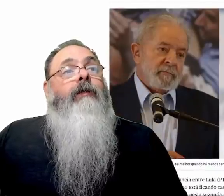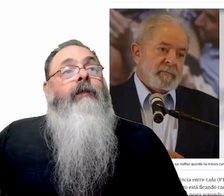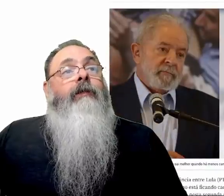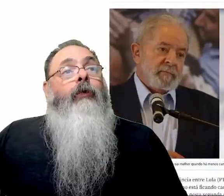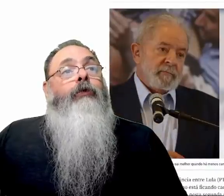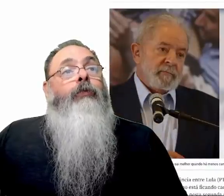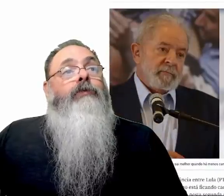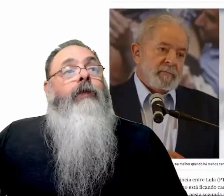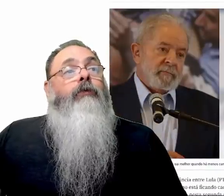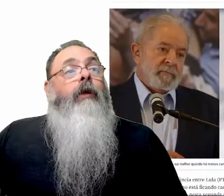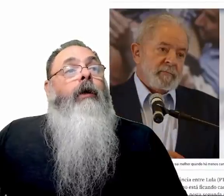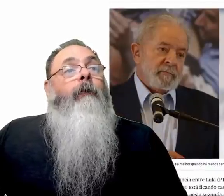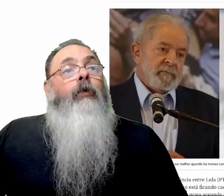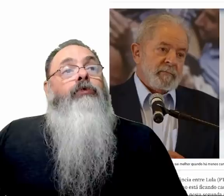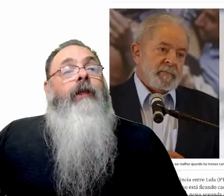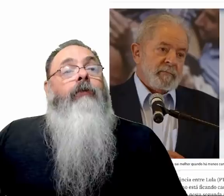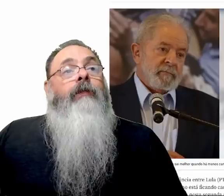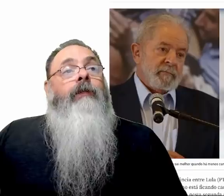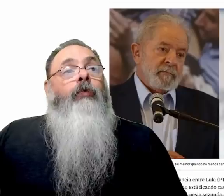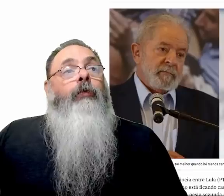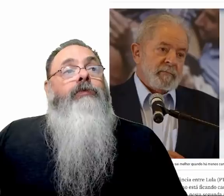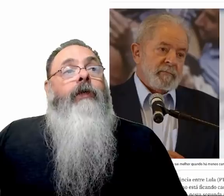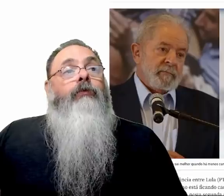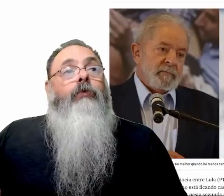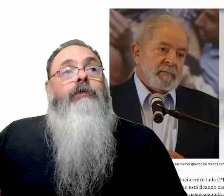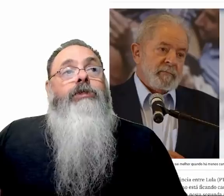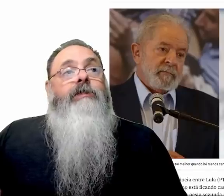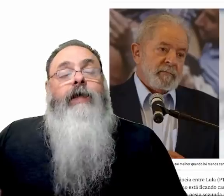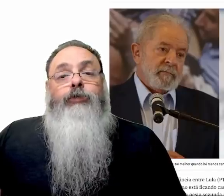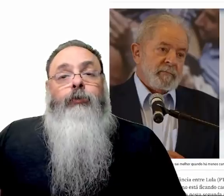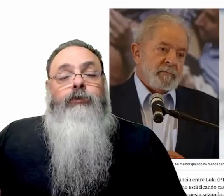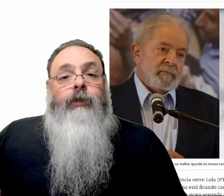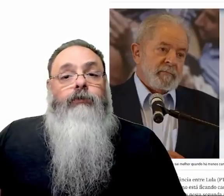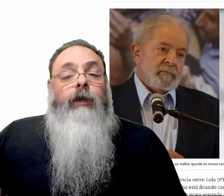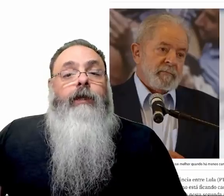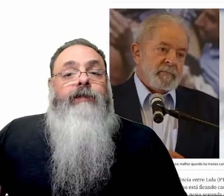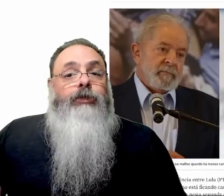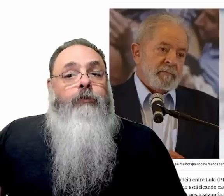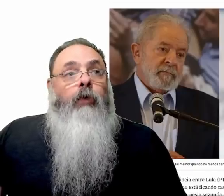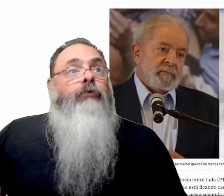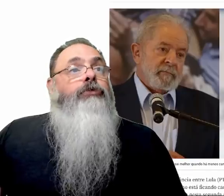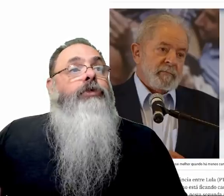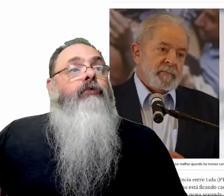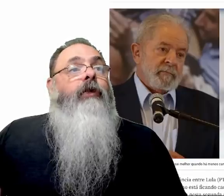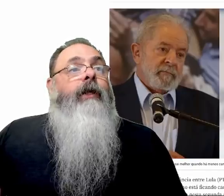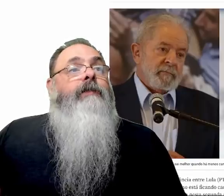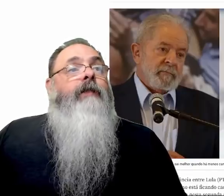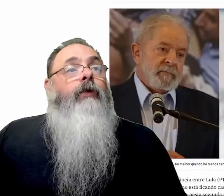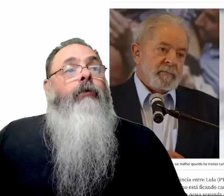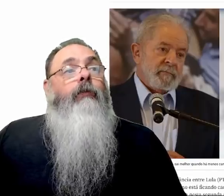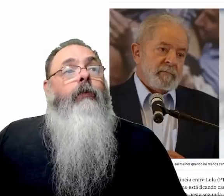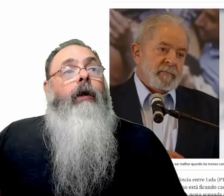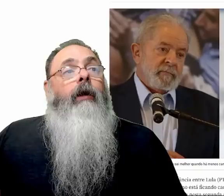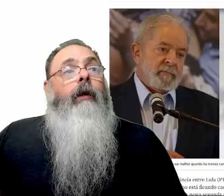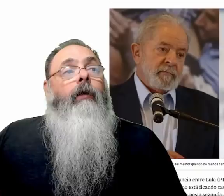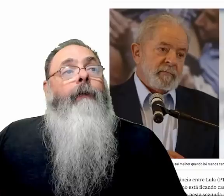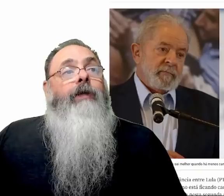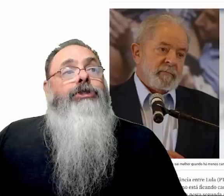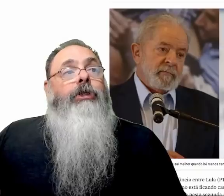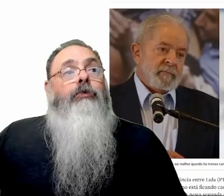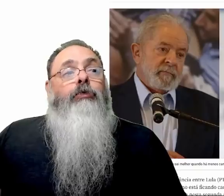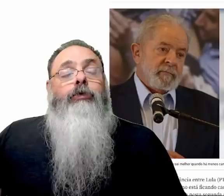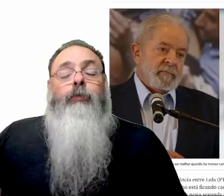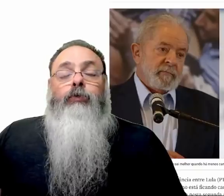mostrou que Lula tem 38 por cento bolsonaro 31 por cento ou seja sete porcento sete pontos de diferença né com